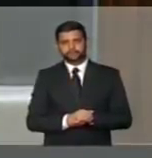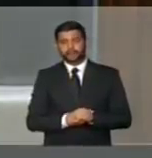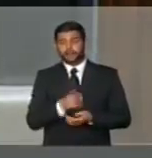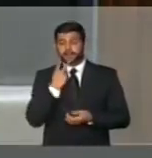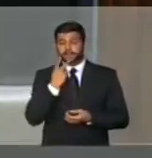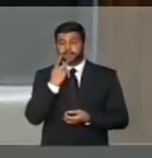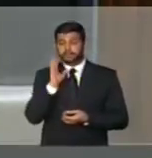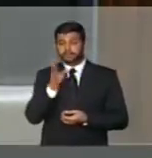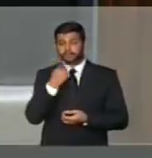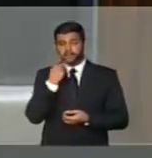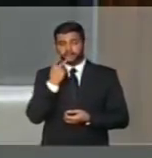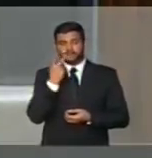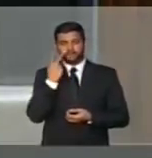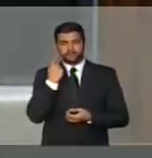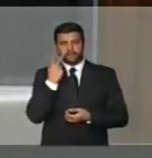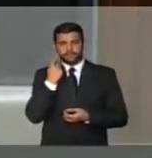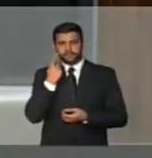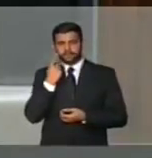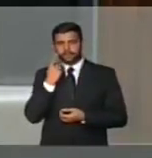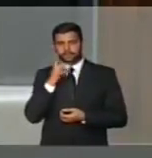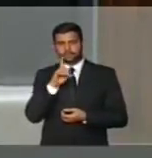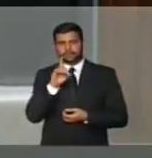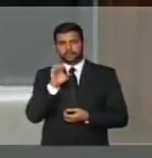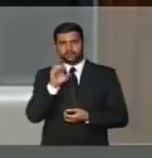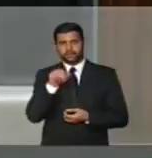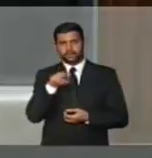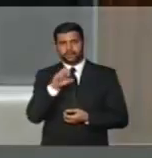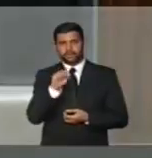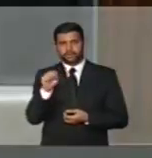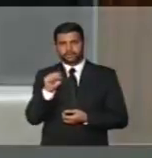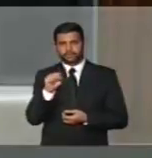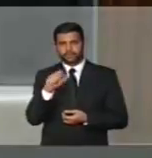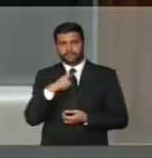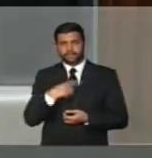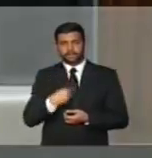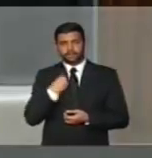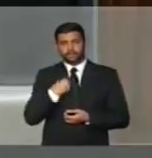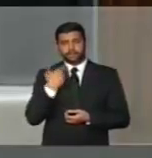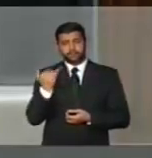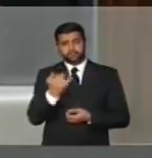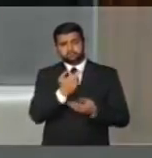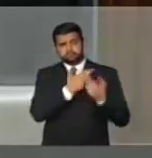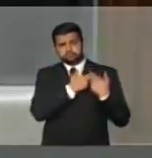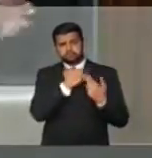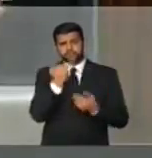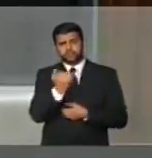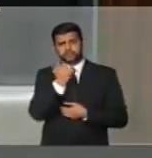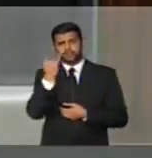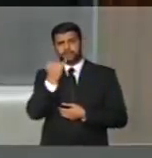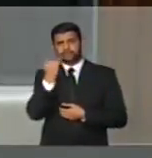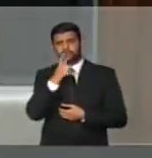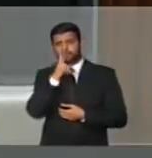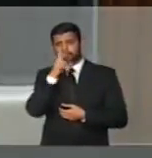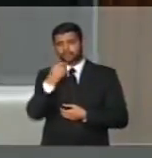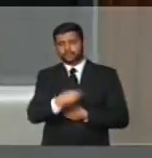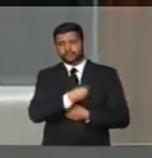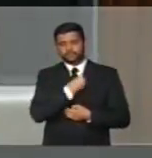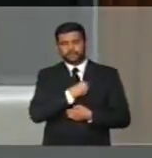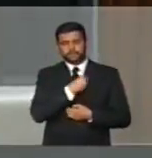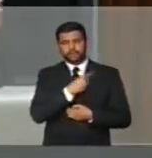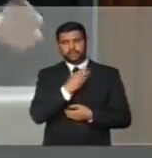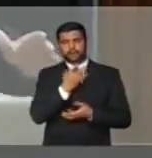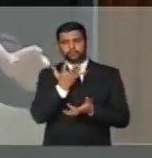já que falei no Ceará, o Denox, ele teve um papel extraordinário na convivência com